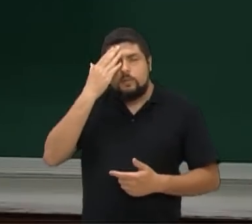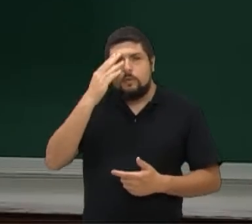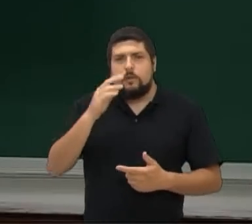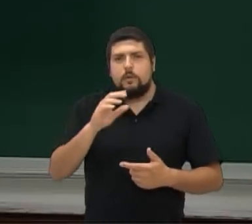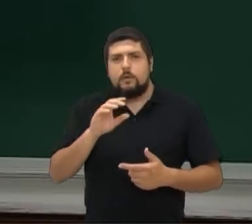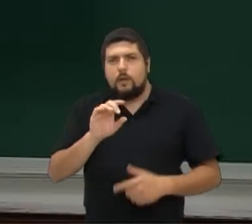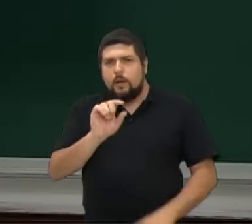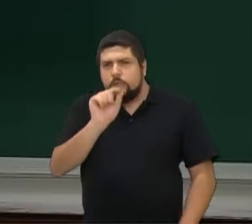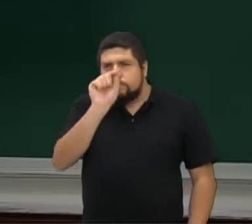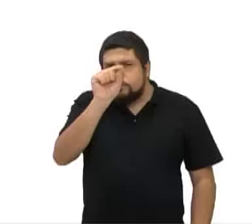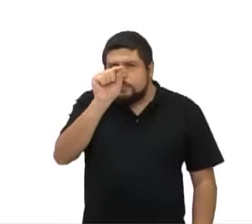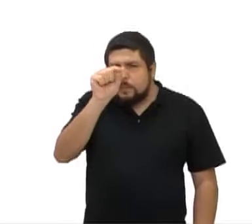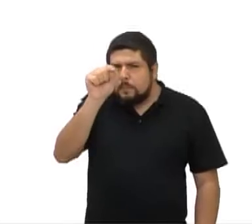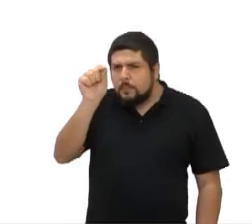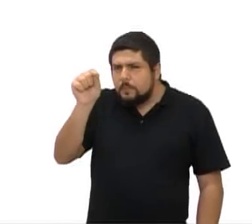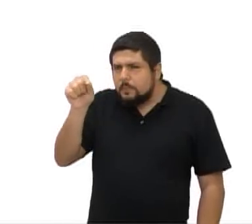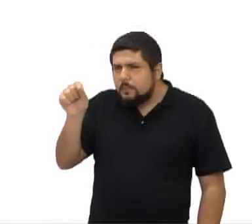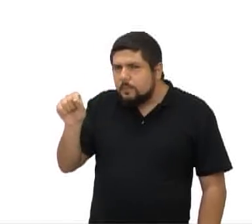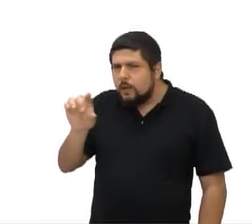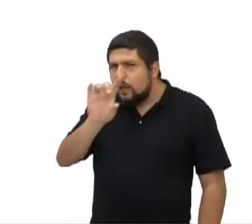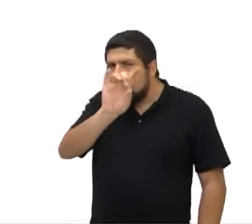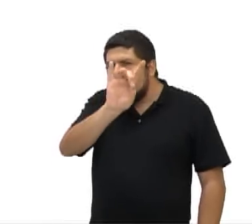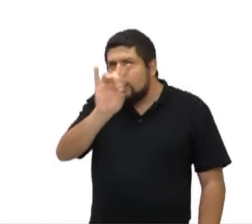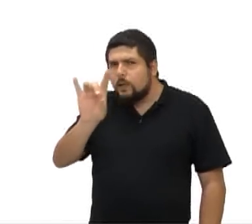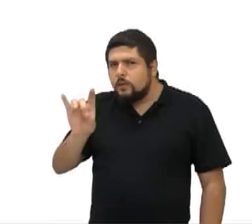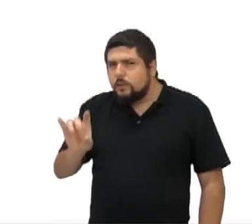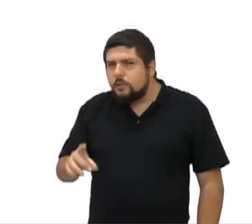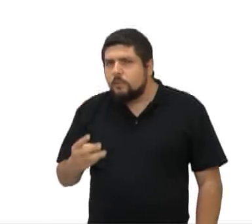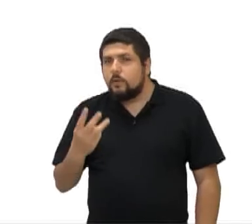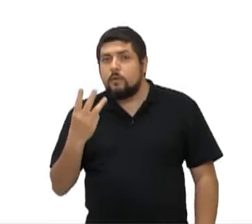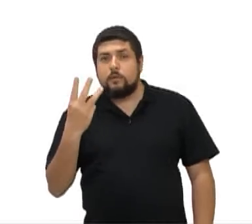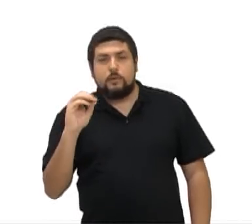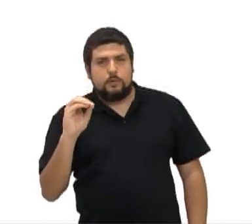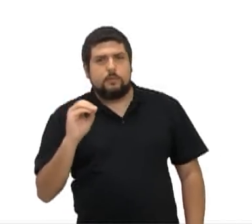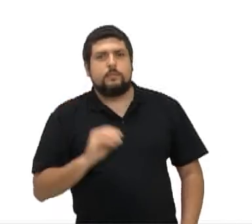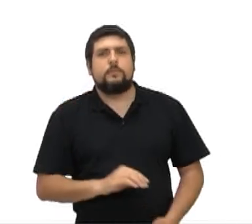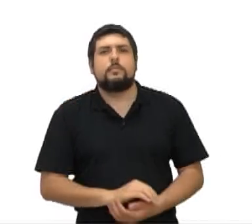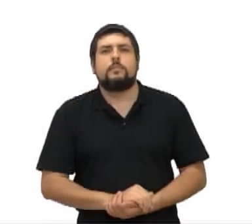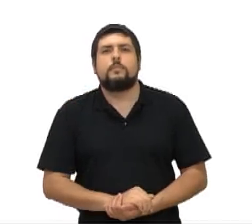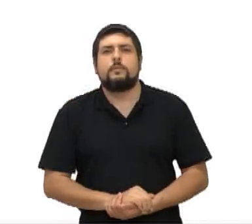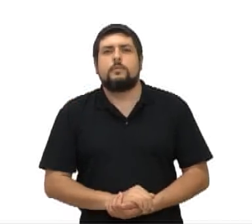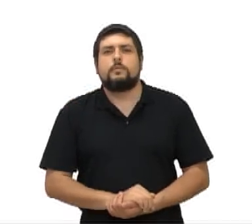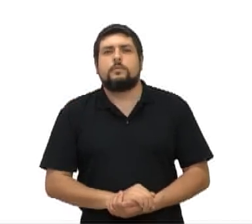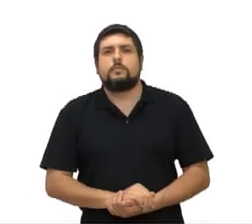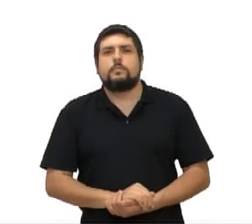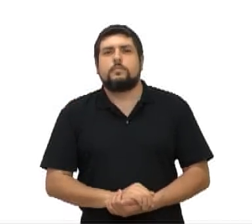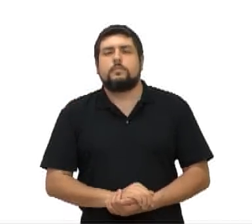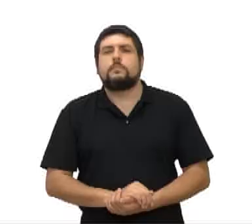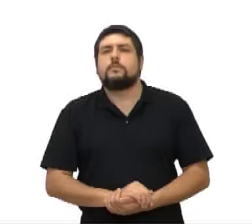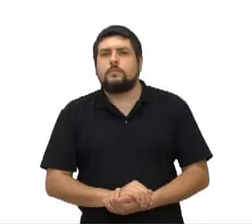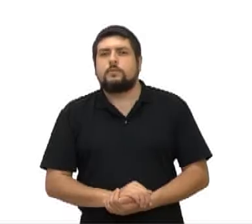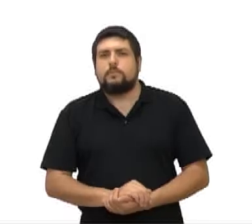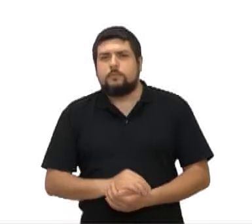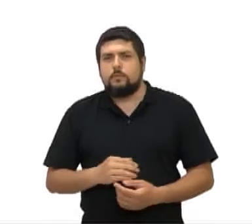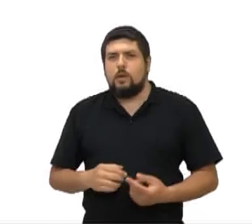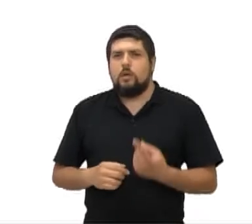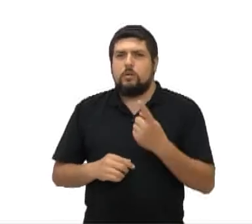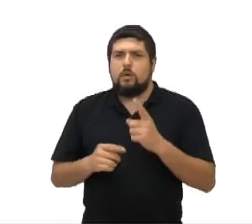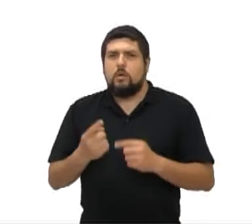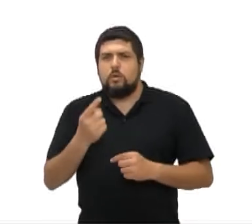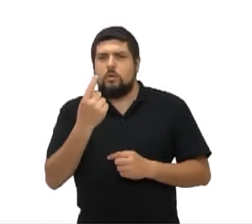equivale a 30 graus. Ótimo! Agora eu quero saber, tá? Quando eu ando da casa 1 até a